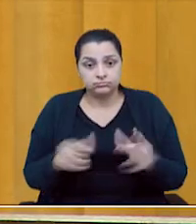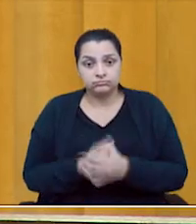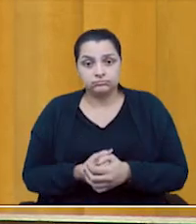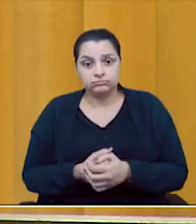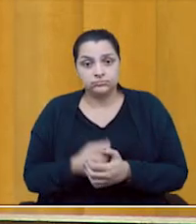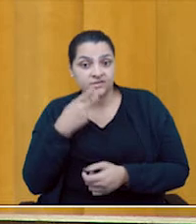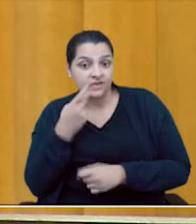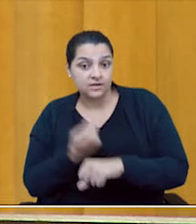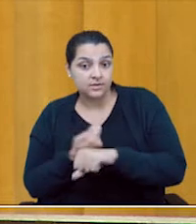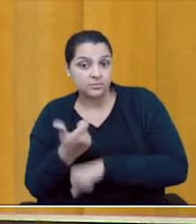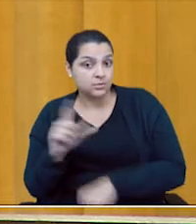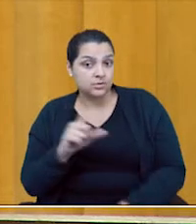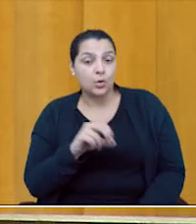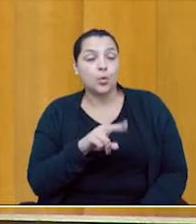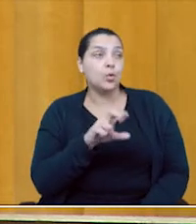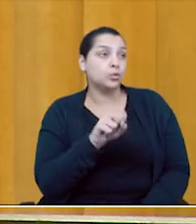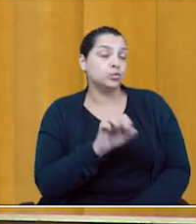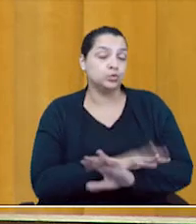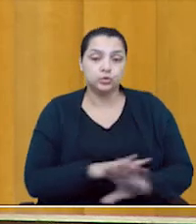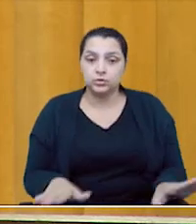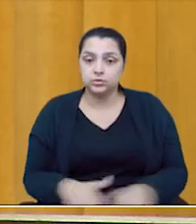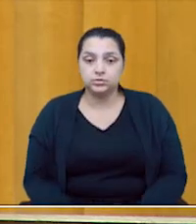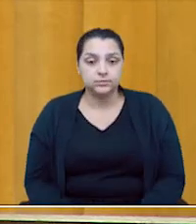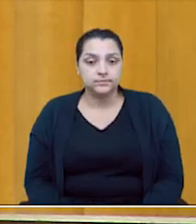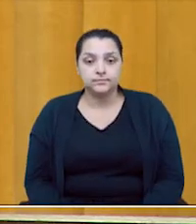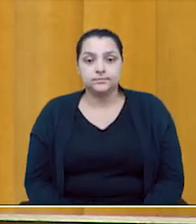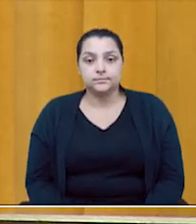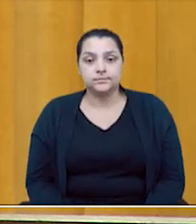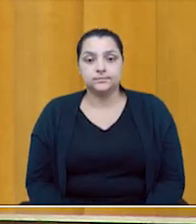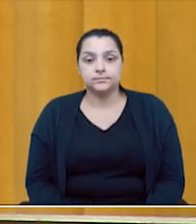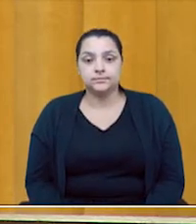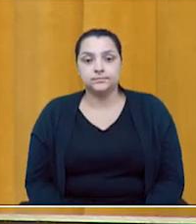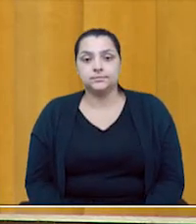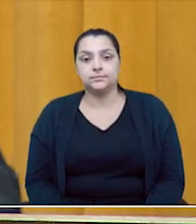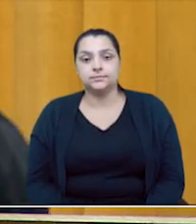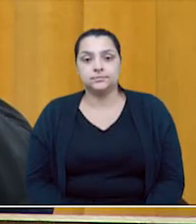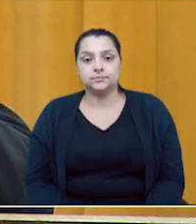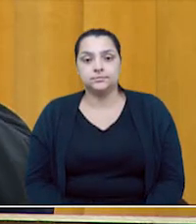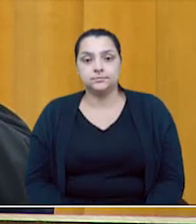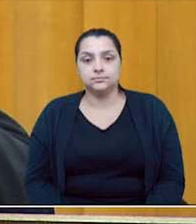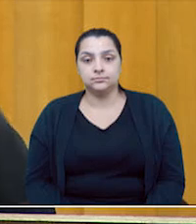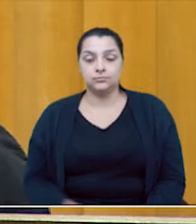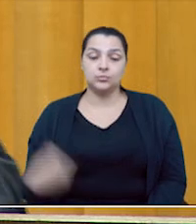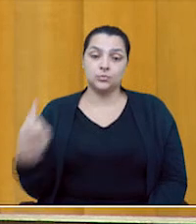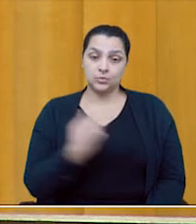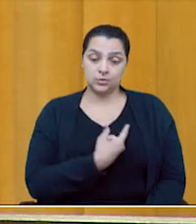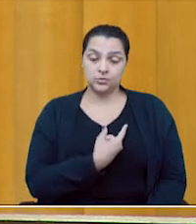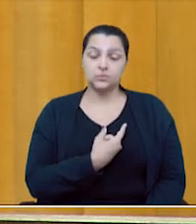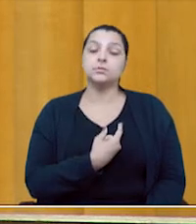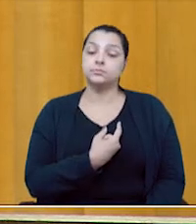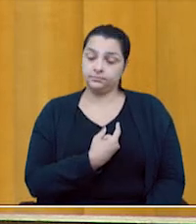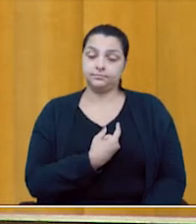só ônus, isso para mim é só ônus, até aqui é só ônus, mas enfim, nós todos temos que olhar da nossa perspectiva